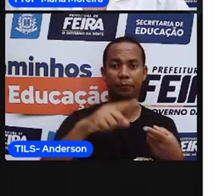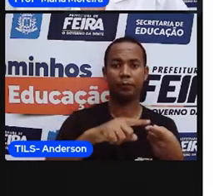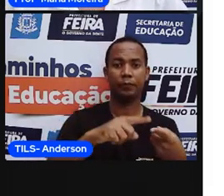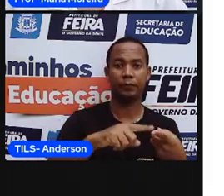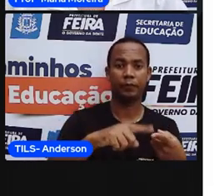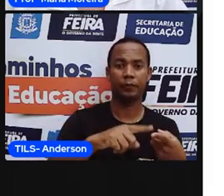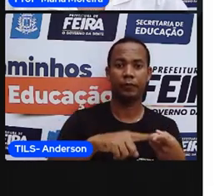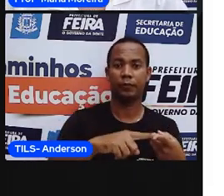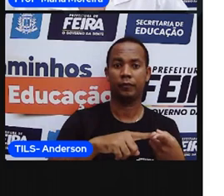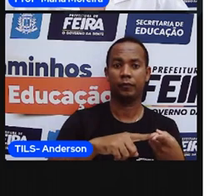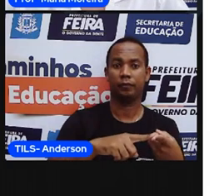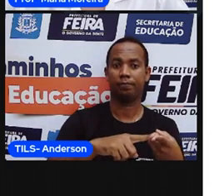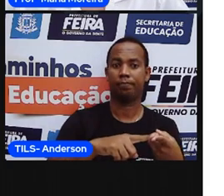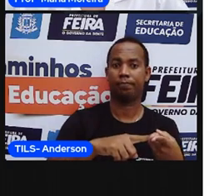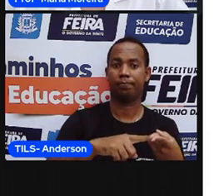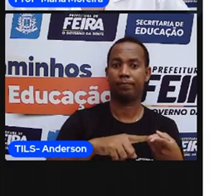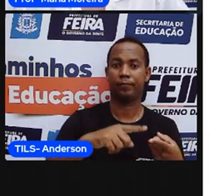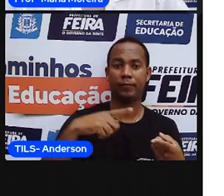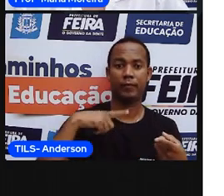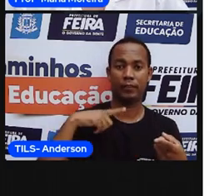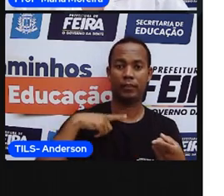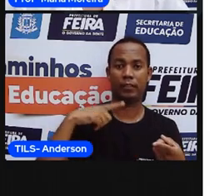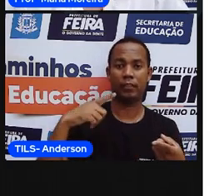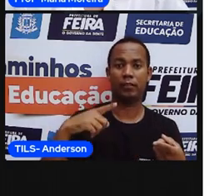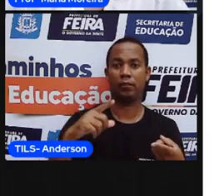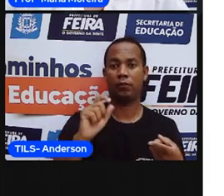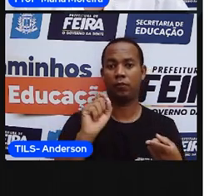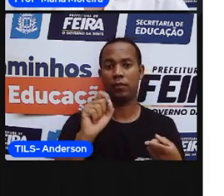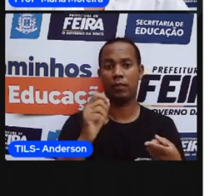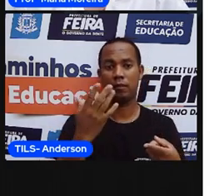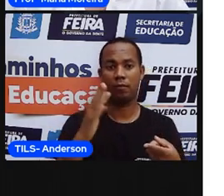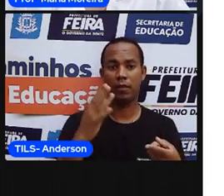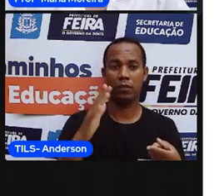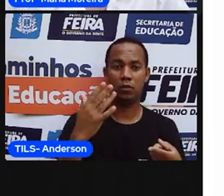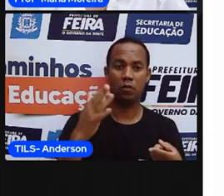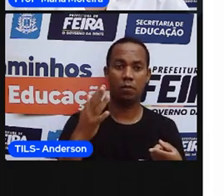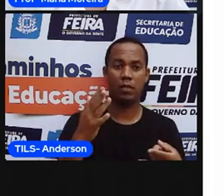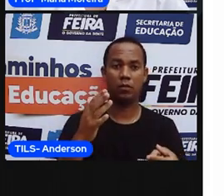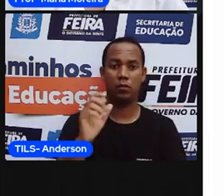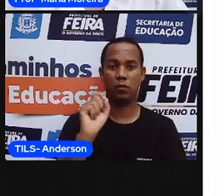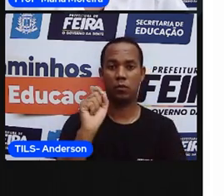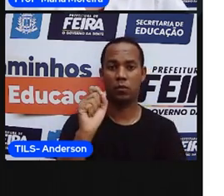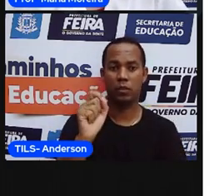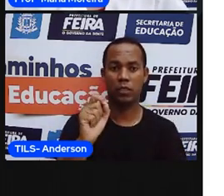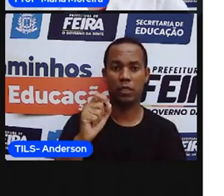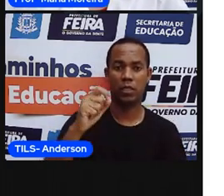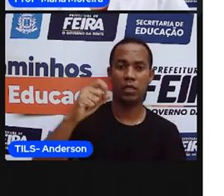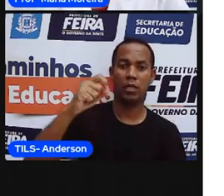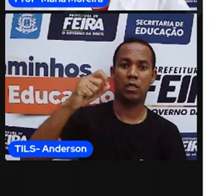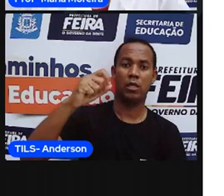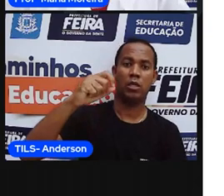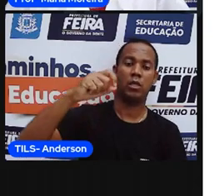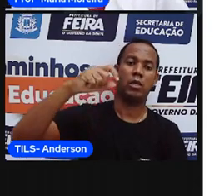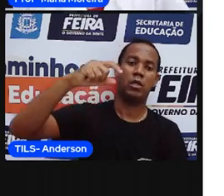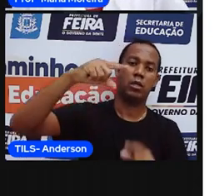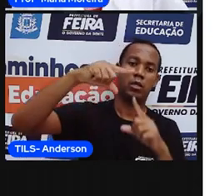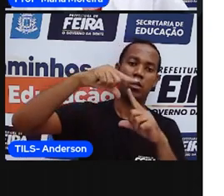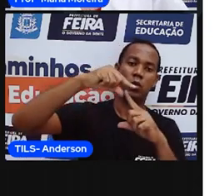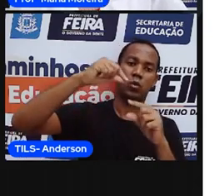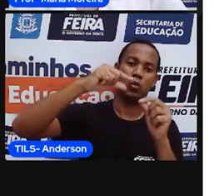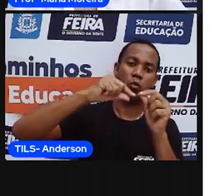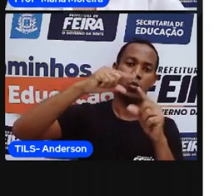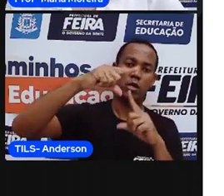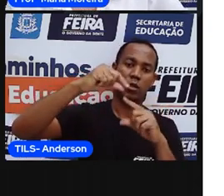ele é o terceiro planeta. Possui, né, um satélite natural, que é a Lua, né? E a Lua